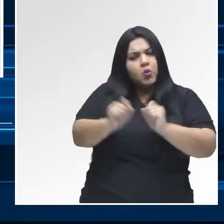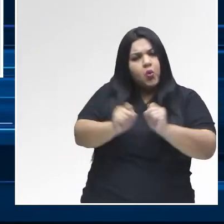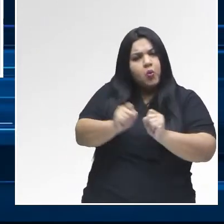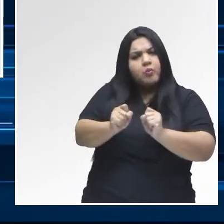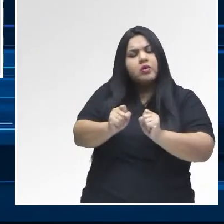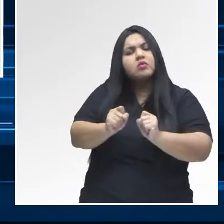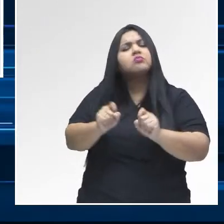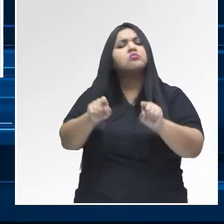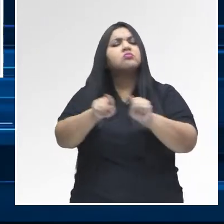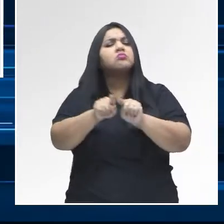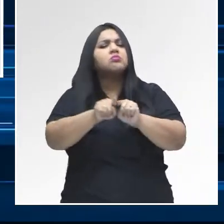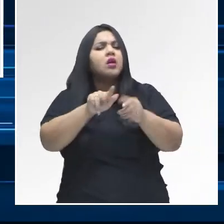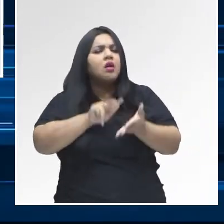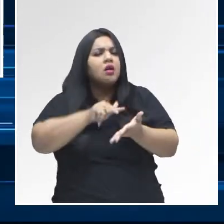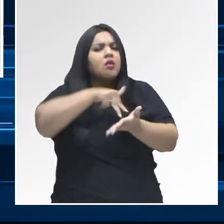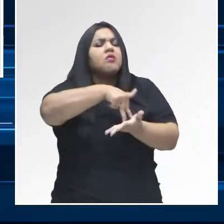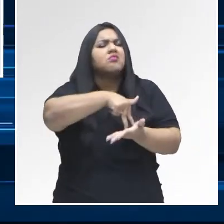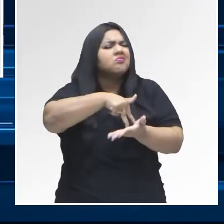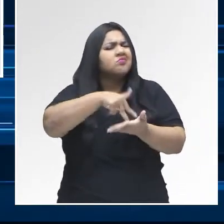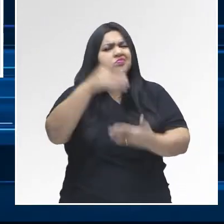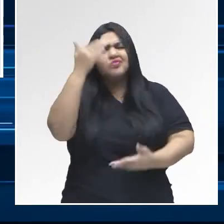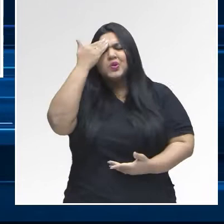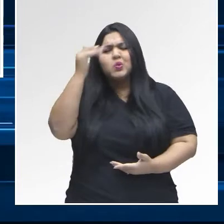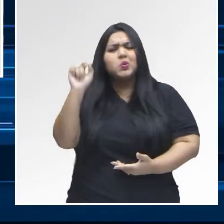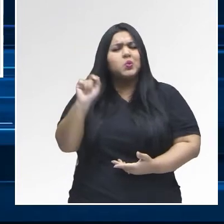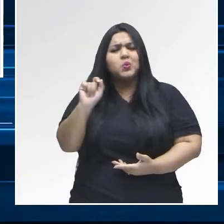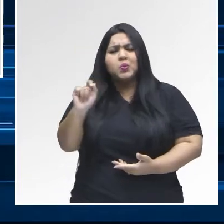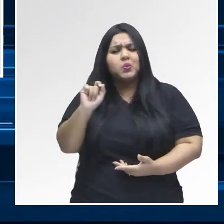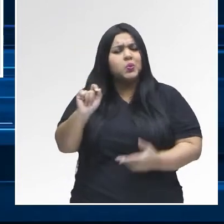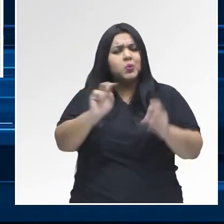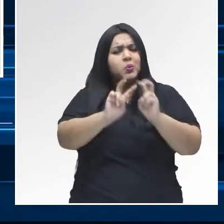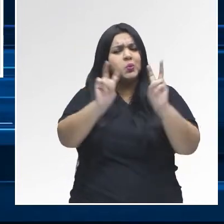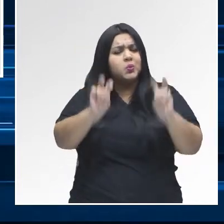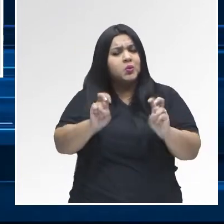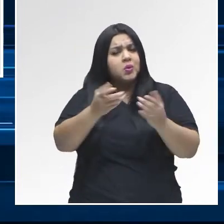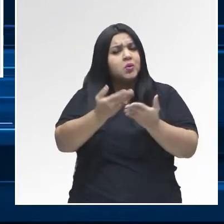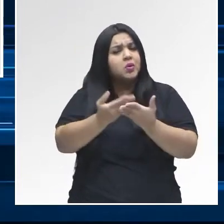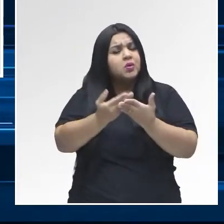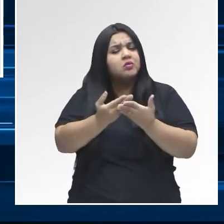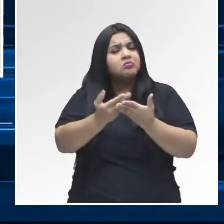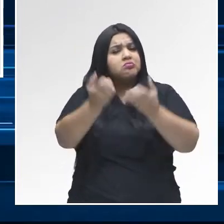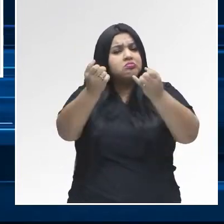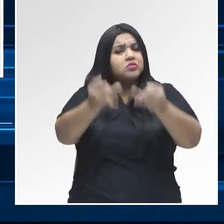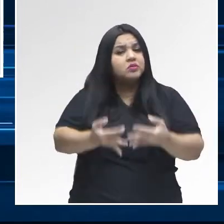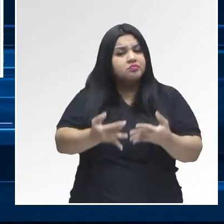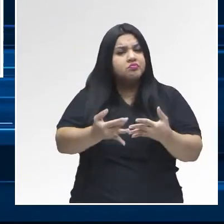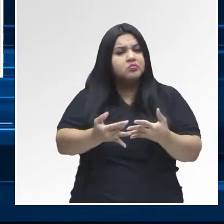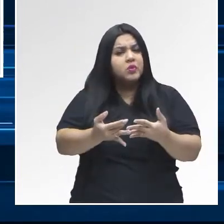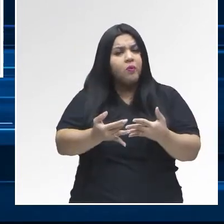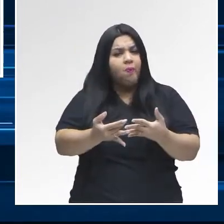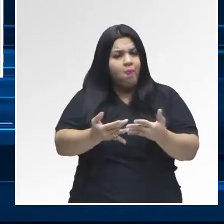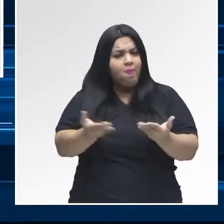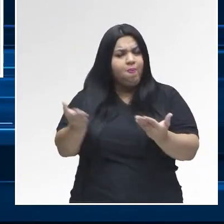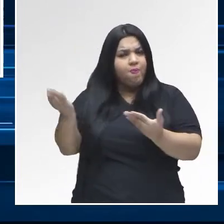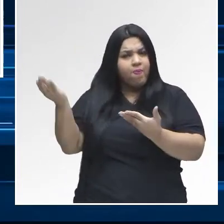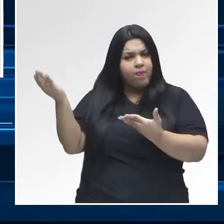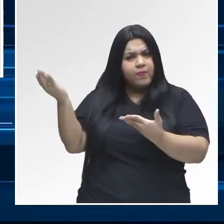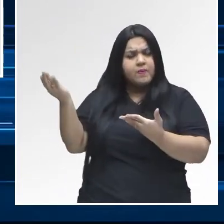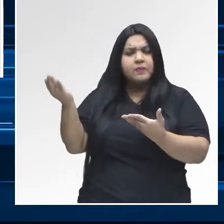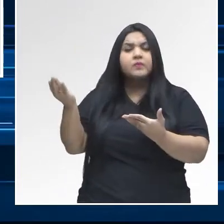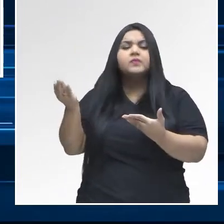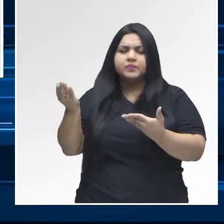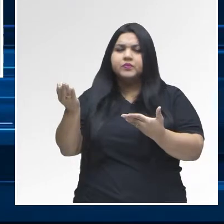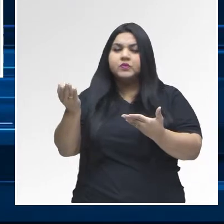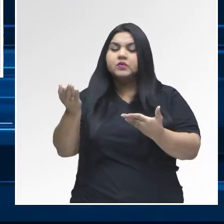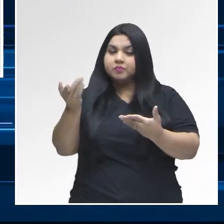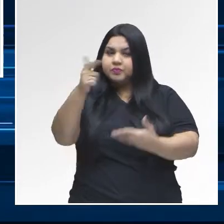resistência. Como assim, professor? Não entendi muito bem o que o título dessa aula quer dizer. Africanos no Brasil, dominação e resistência. Então, reflita